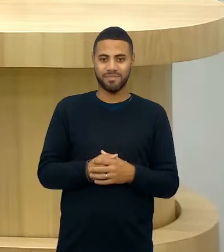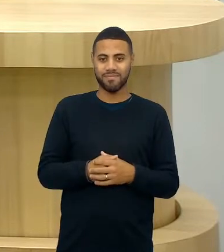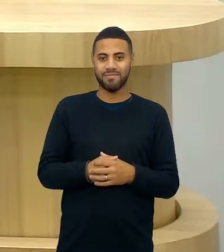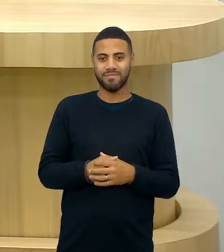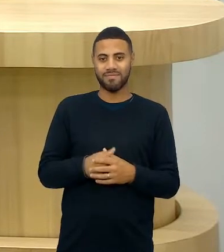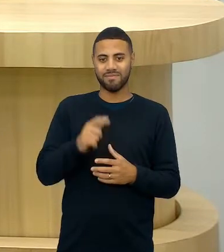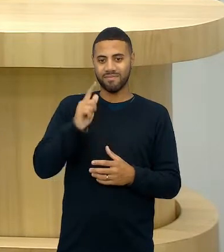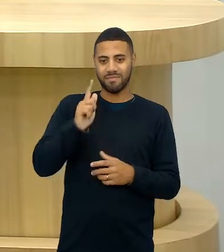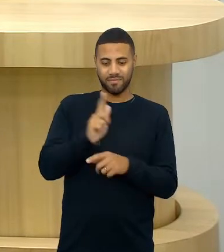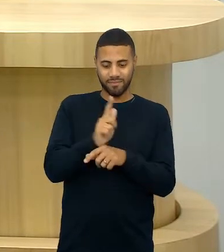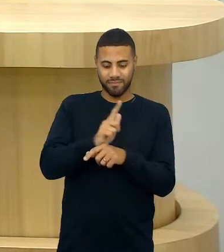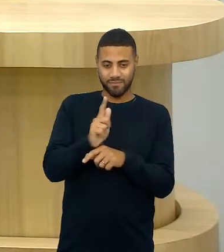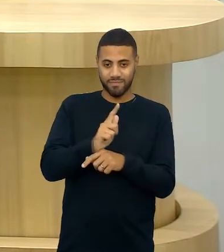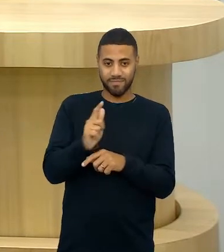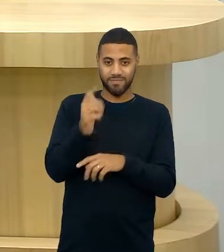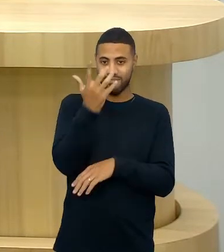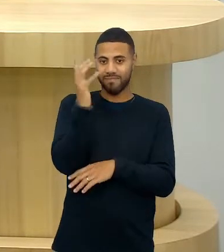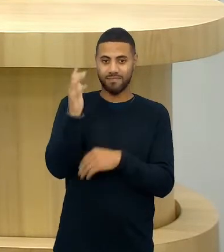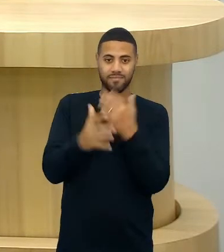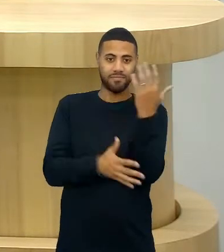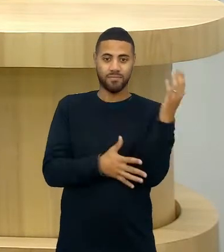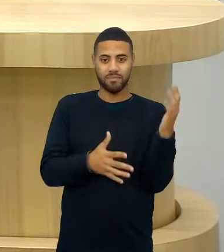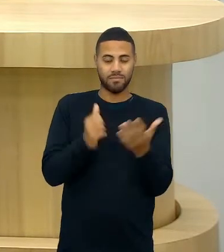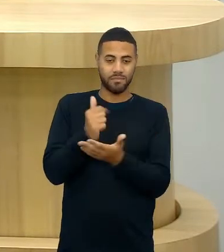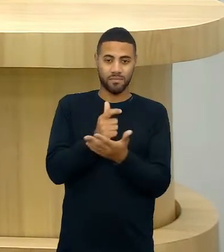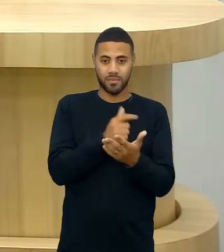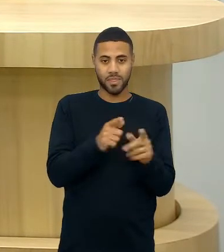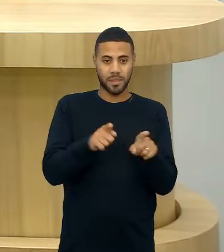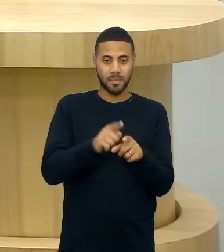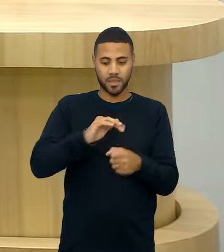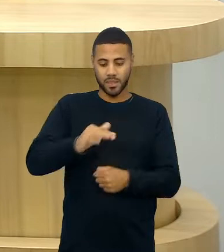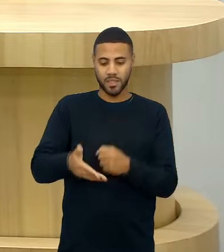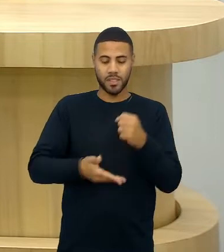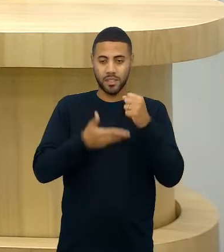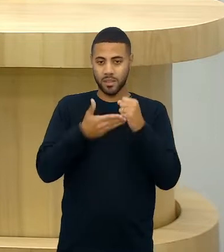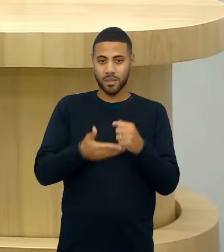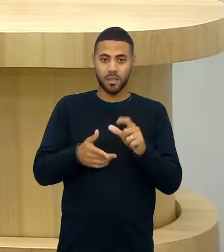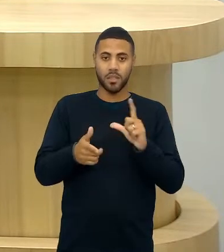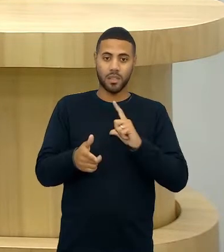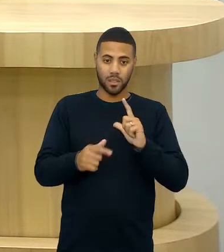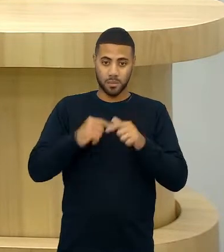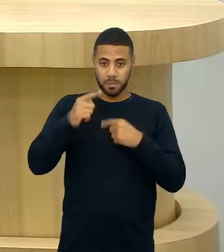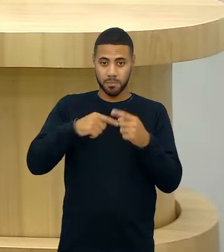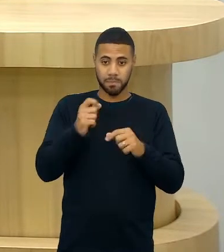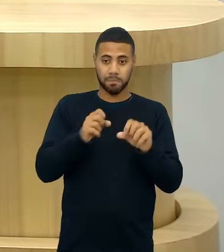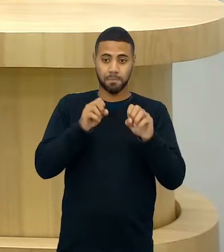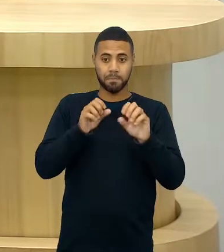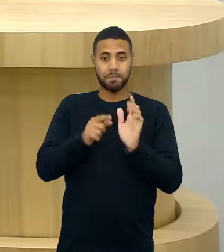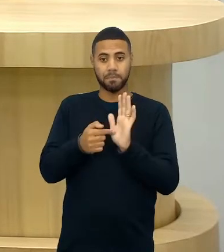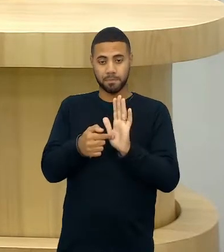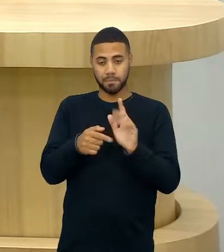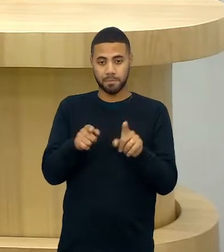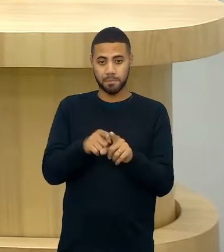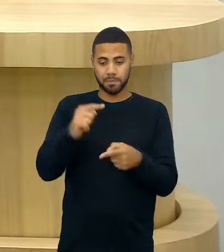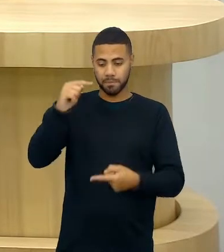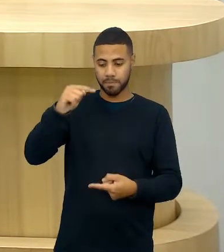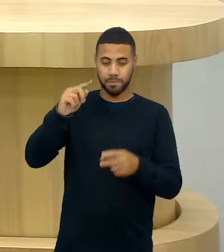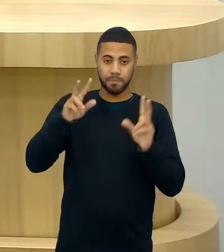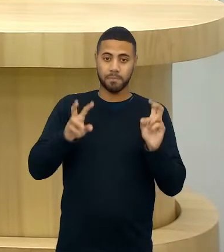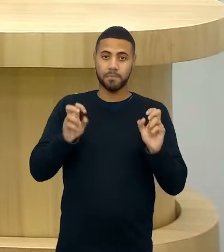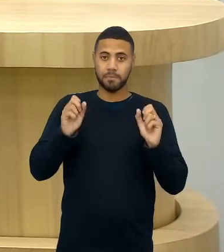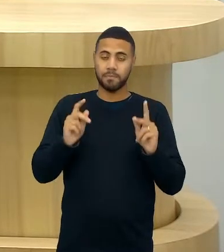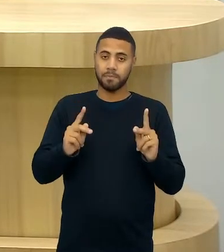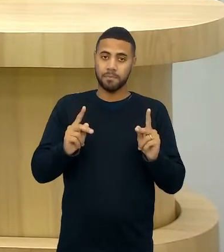gestão ambiental em relação a esse consumo e da reciclagem, que nós vamos falar daqui a pouco dessa garrafinha, ok? Nós